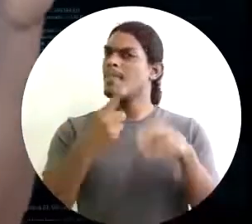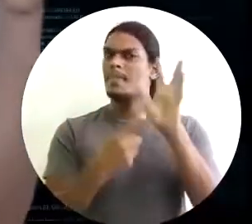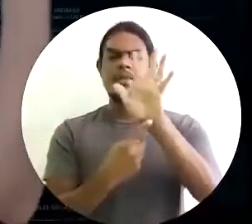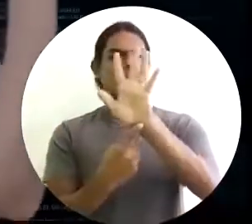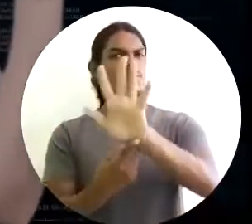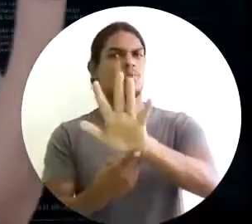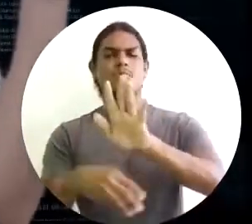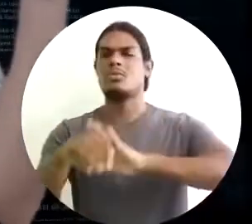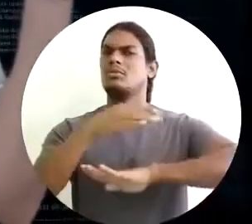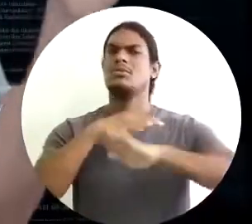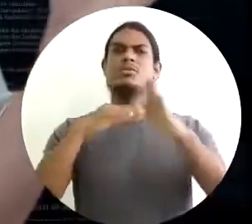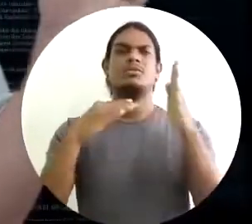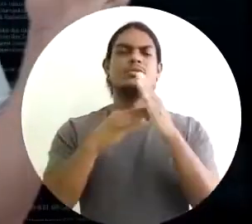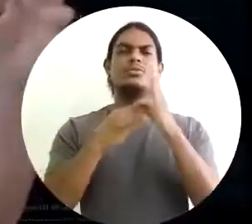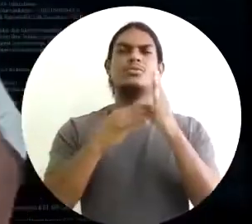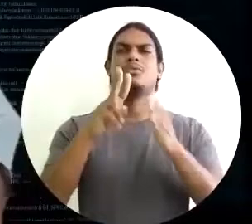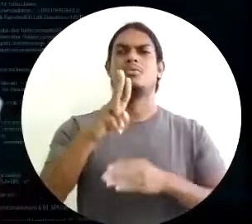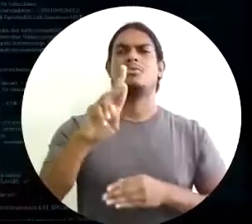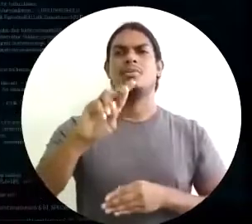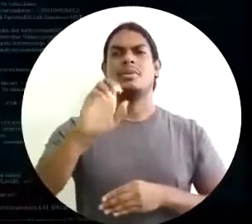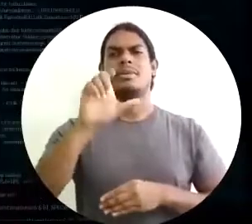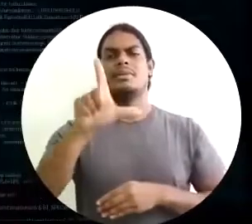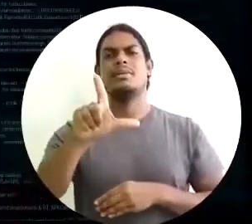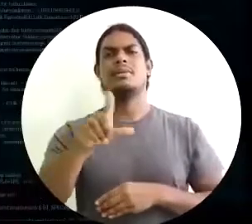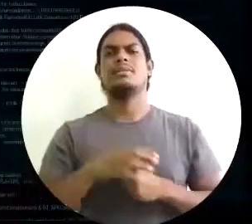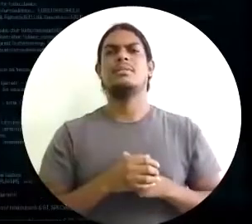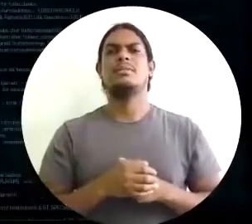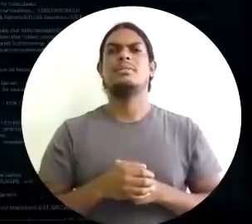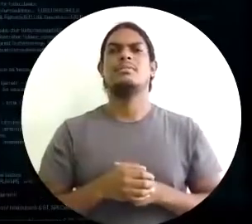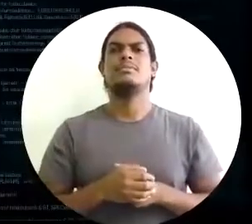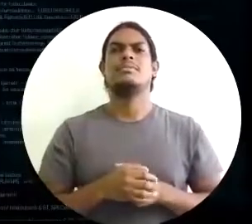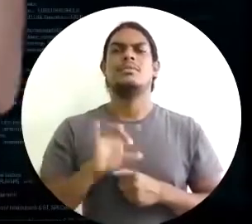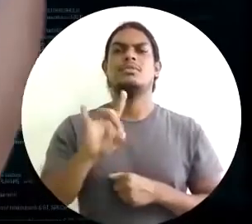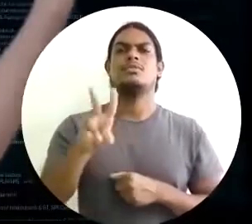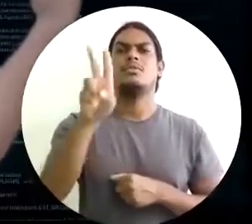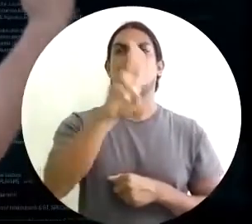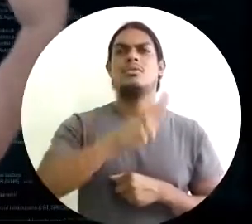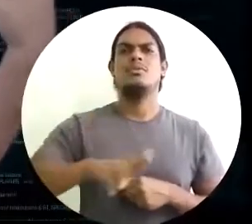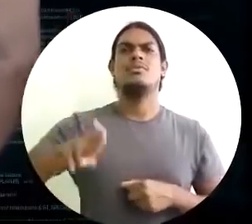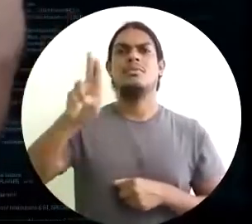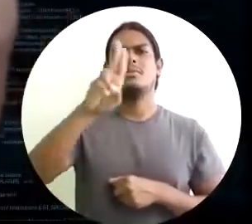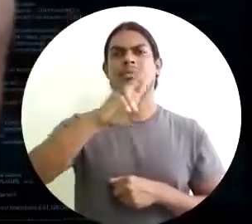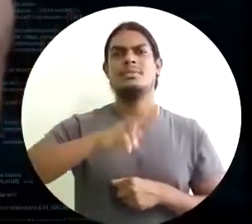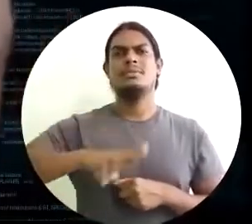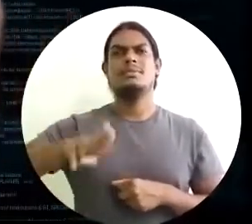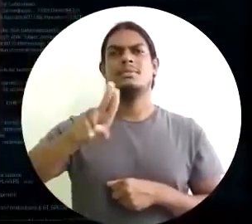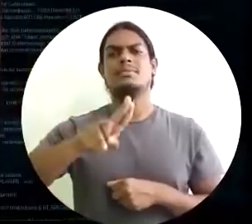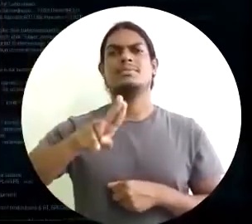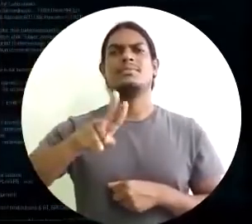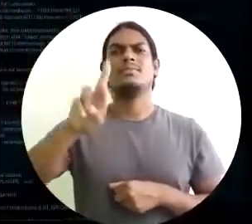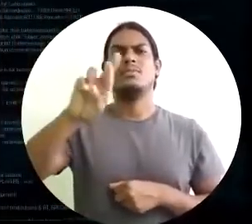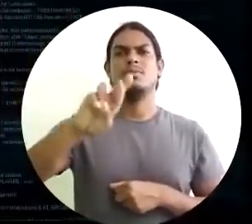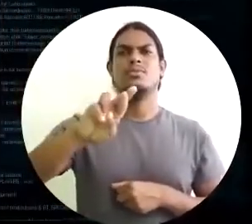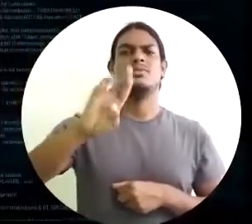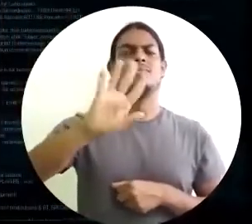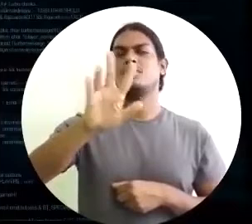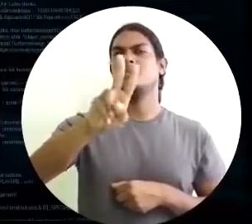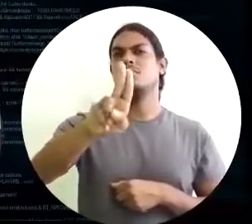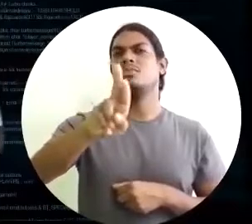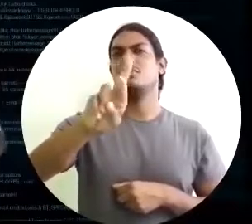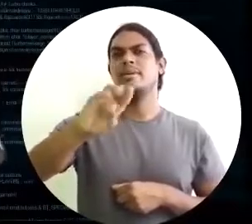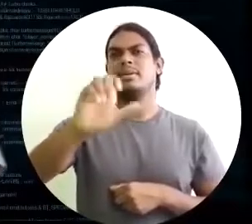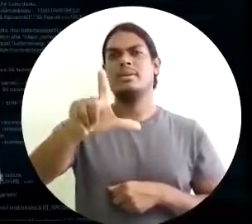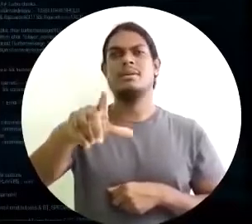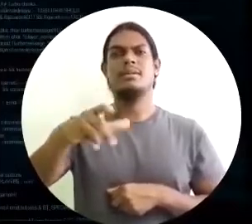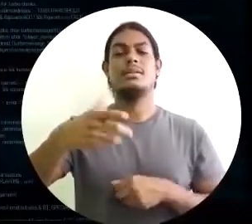todo a URL, ela se aproveita de uma URL anterior. Então, se